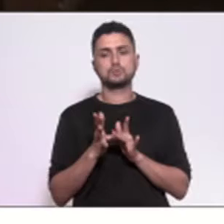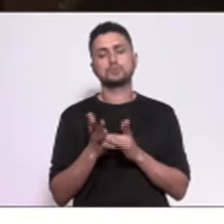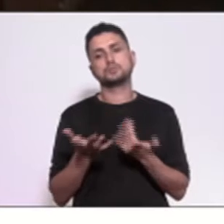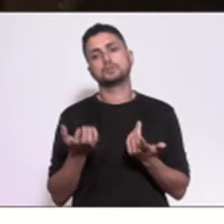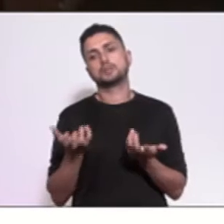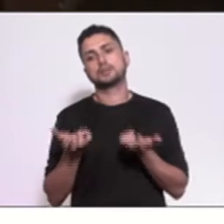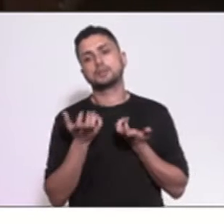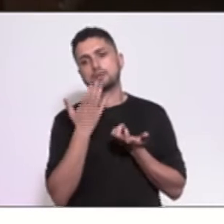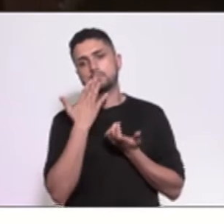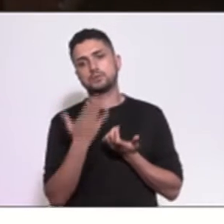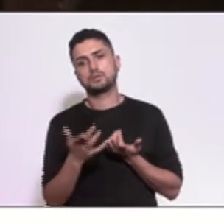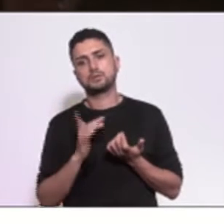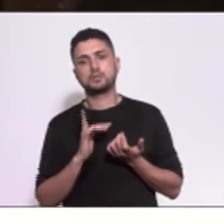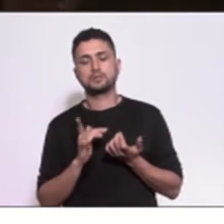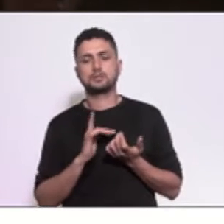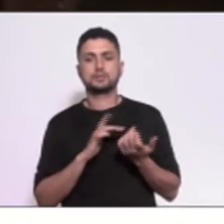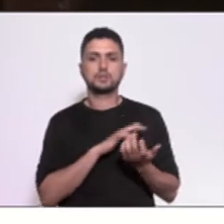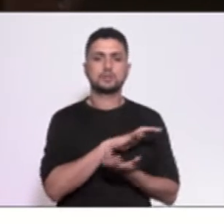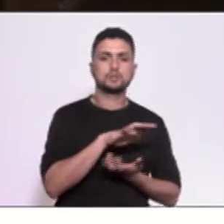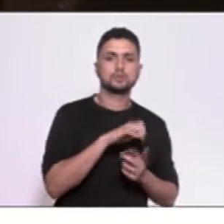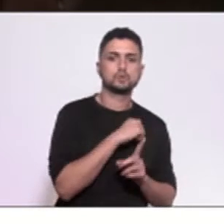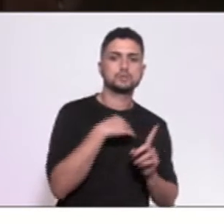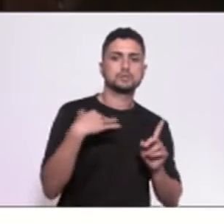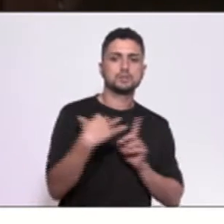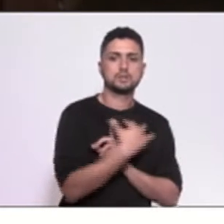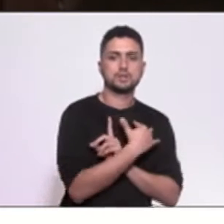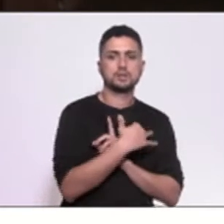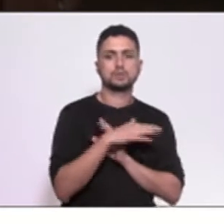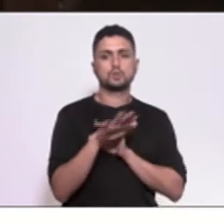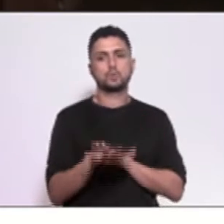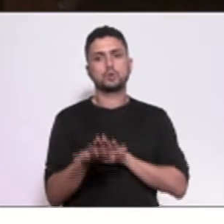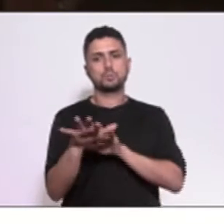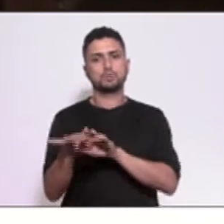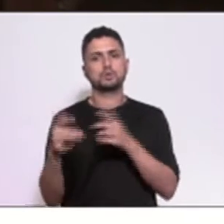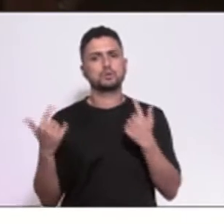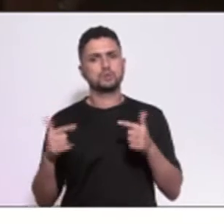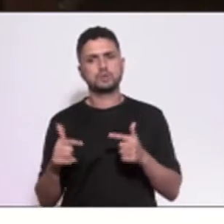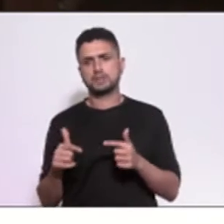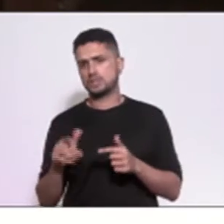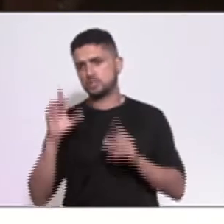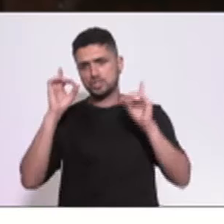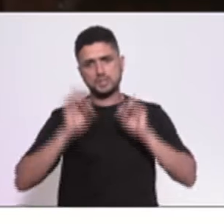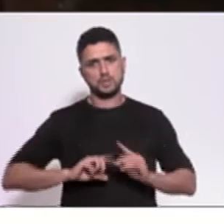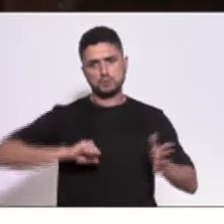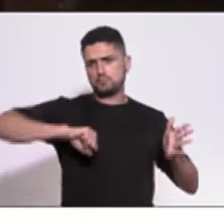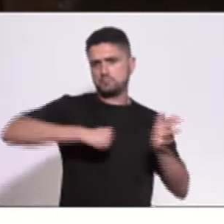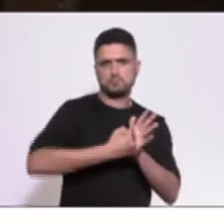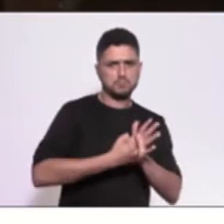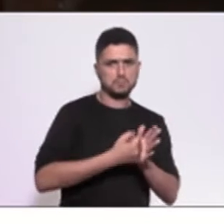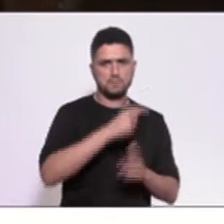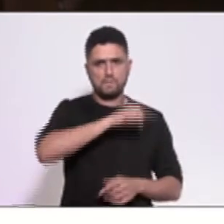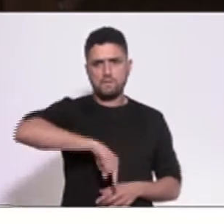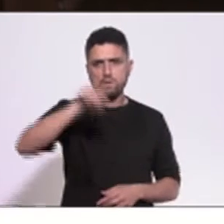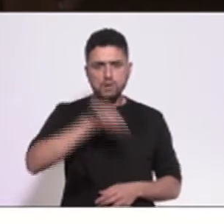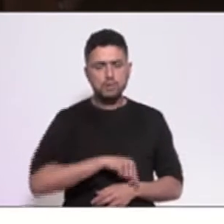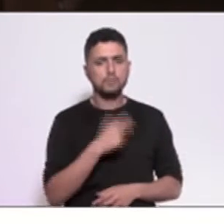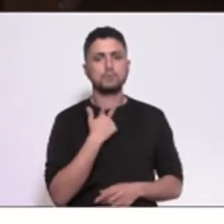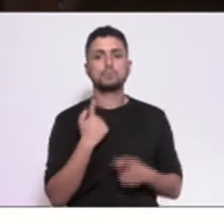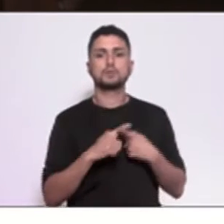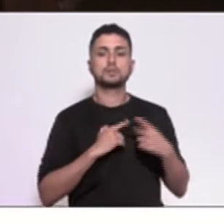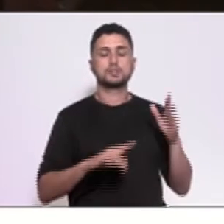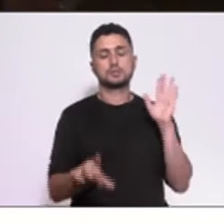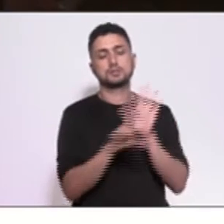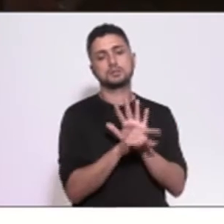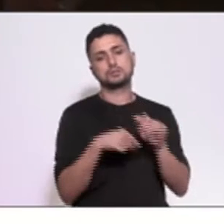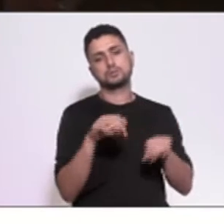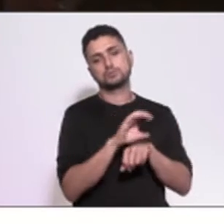uma manifestação da sociedade, não tem esse direito? Não tem esse direito porque está garantida essa manifestação